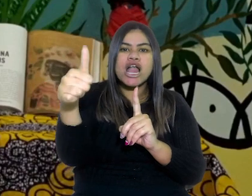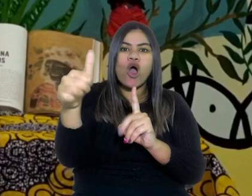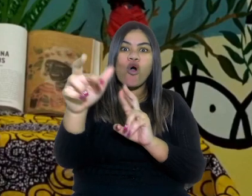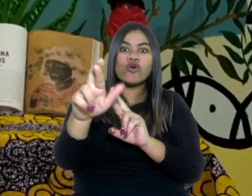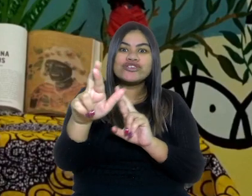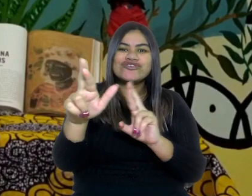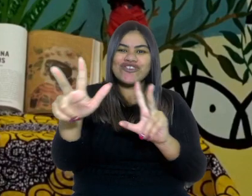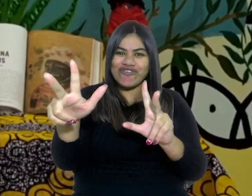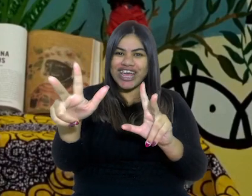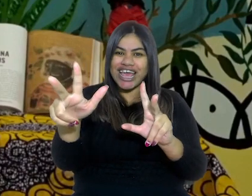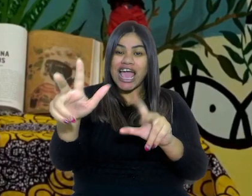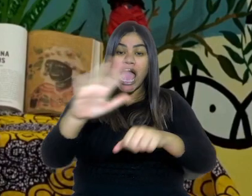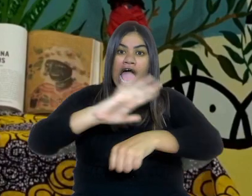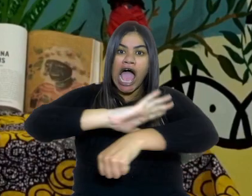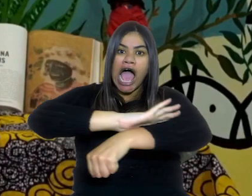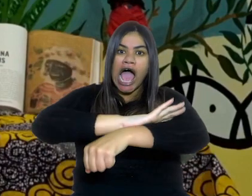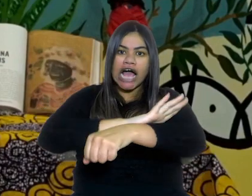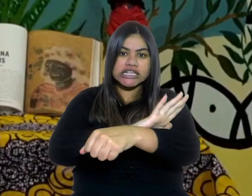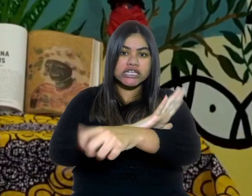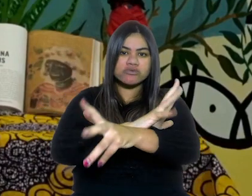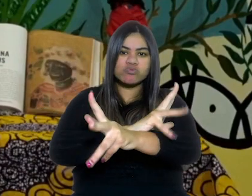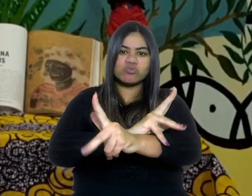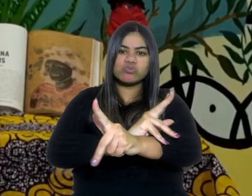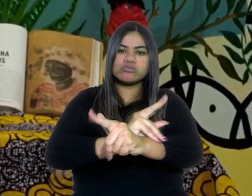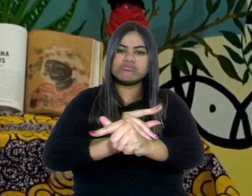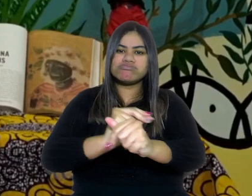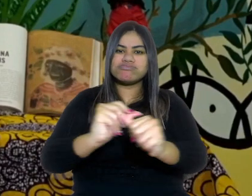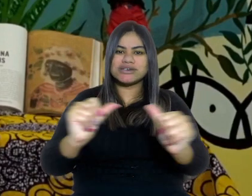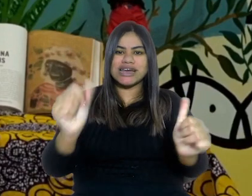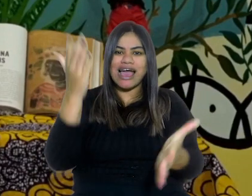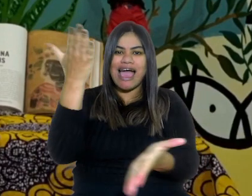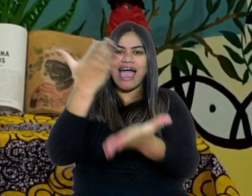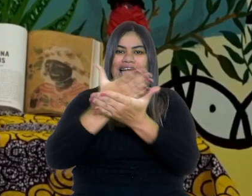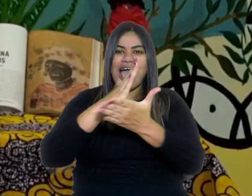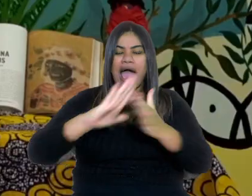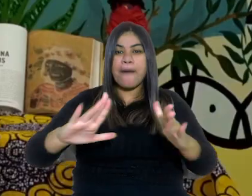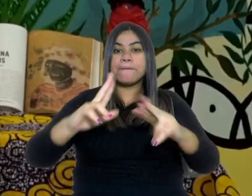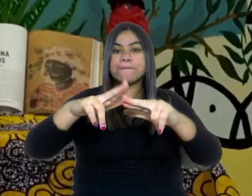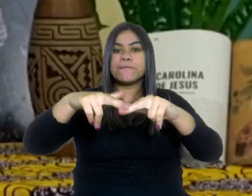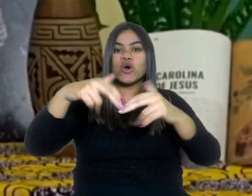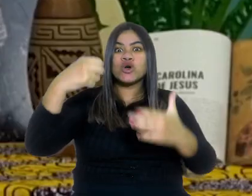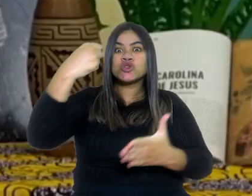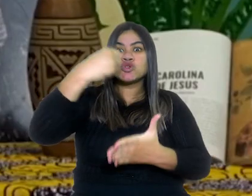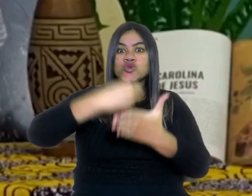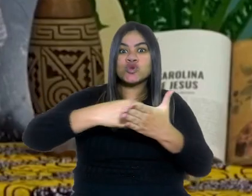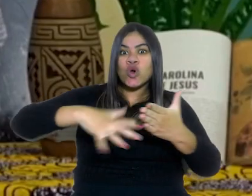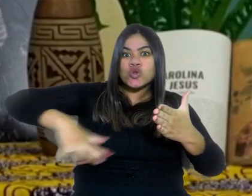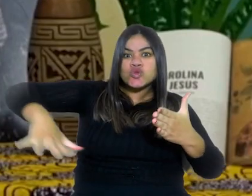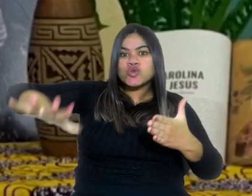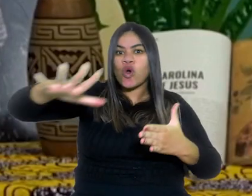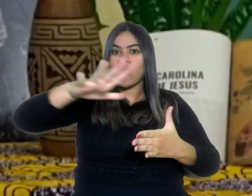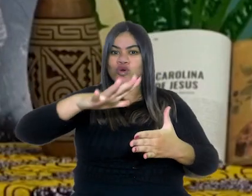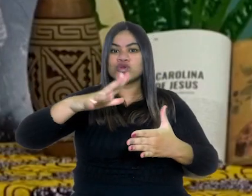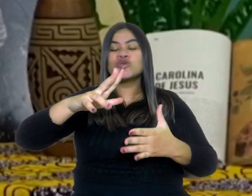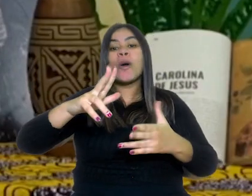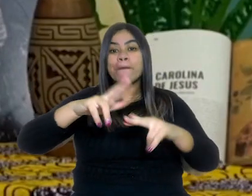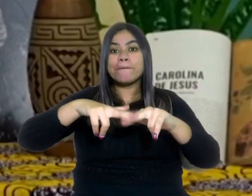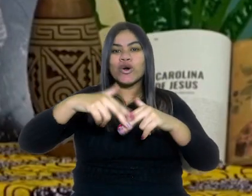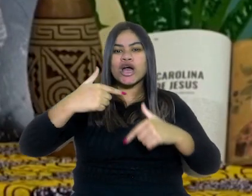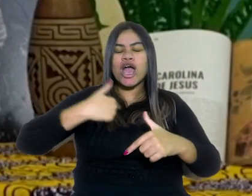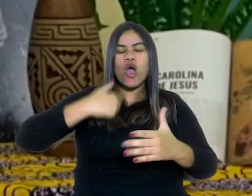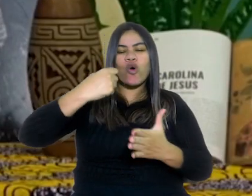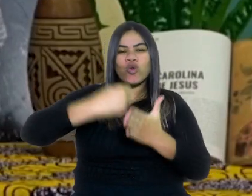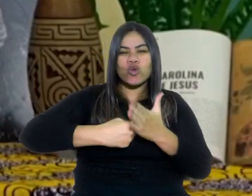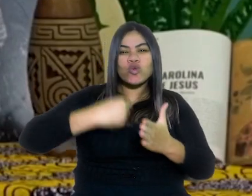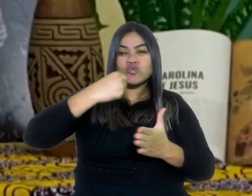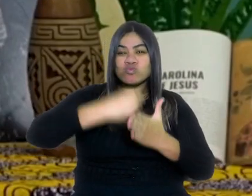diferente, uma sociedade sem racismo, uma sociedade livre de racismo. E é por isso que a gente luta e é por isso que eu